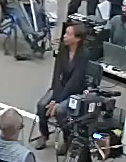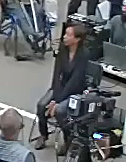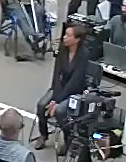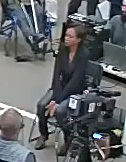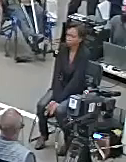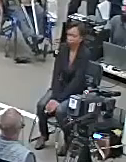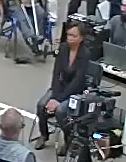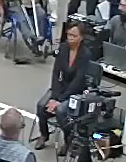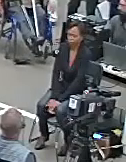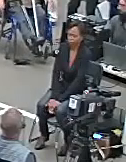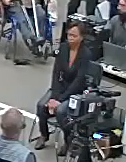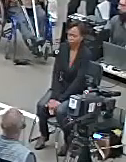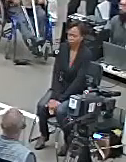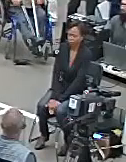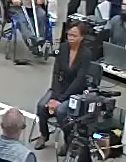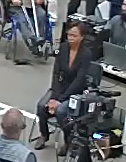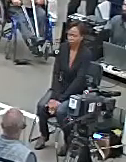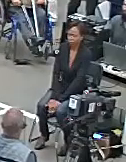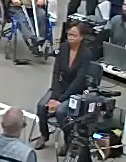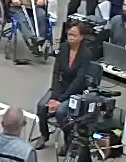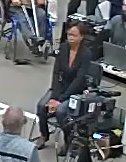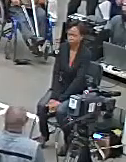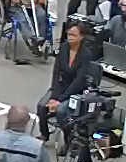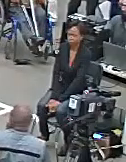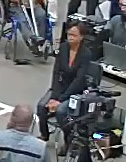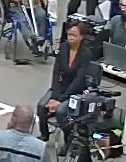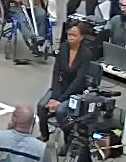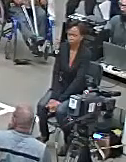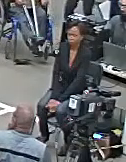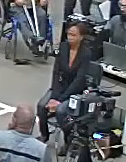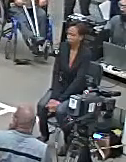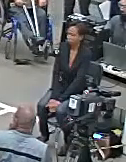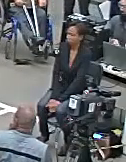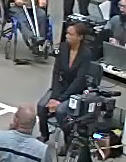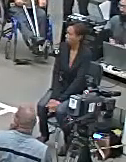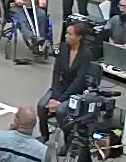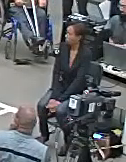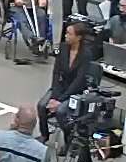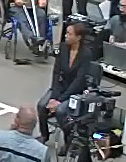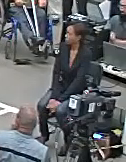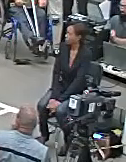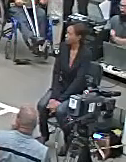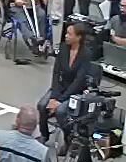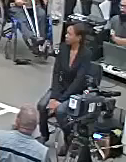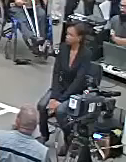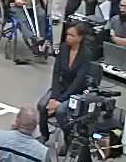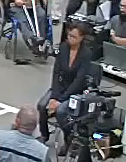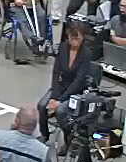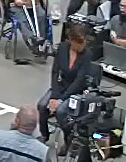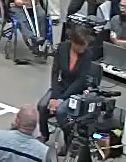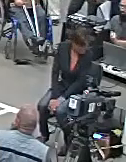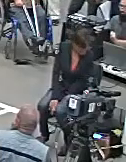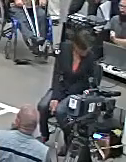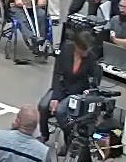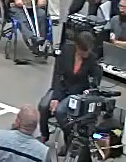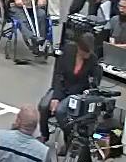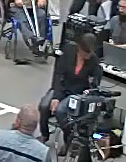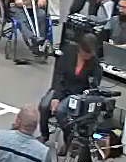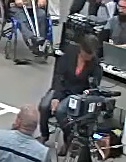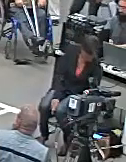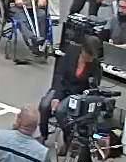falar ela já falou gente é a história do acompanhante porque e éal fala o seu nome e de onde você é meu nome é Vilma eu sou de